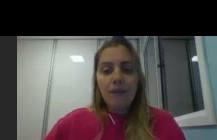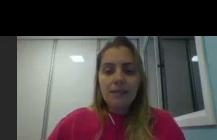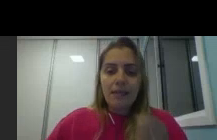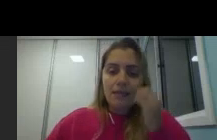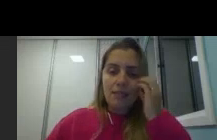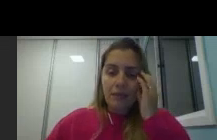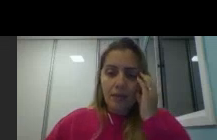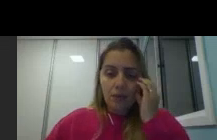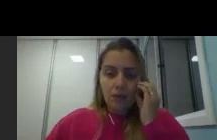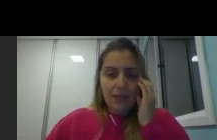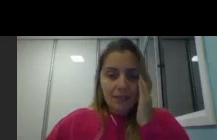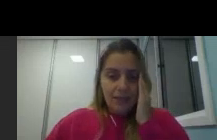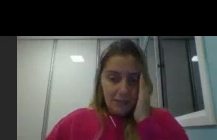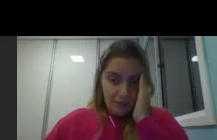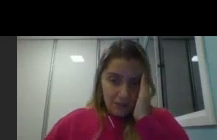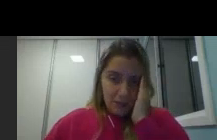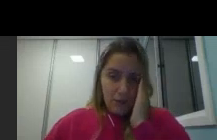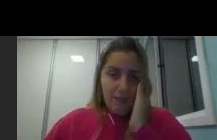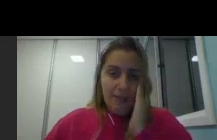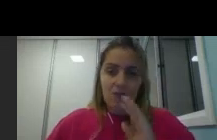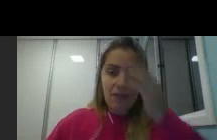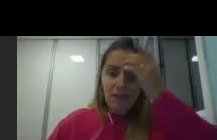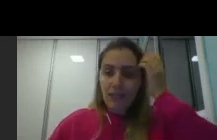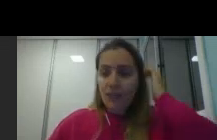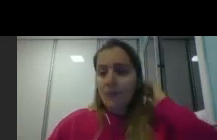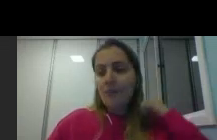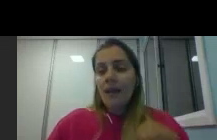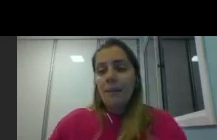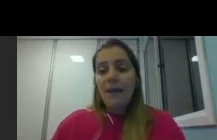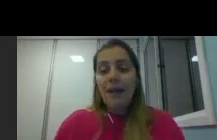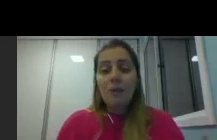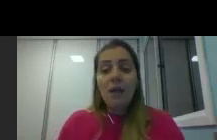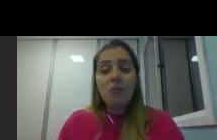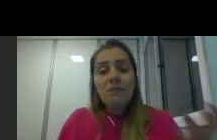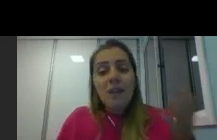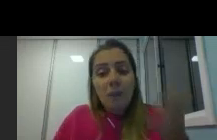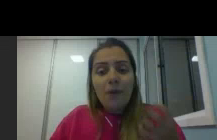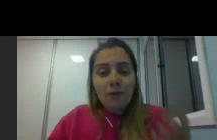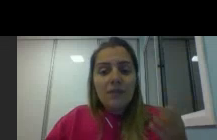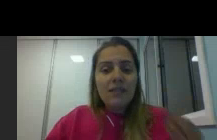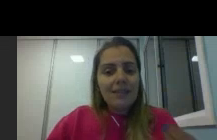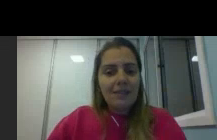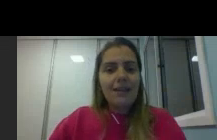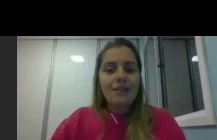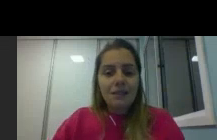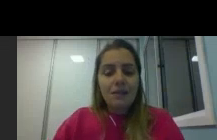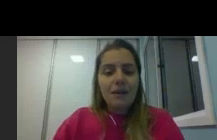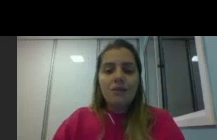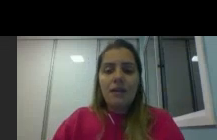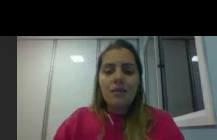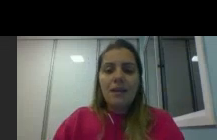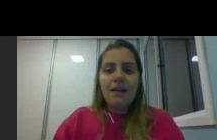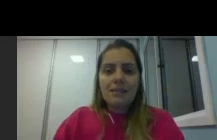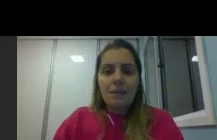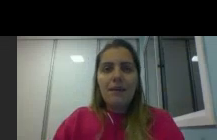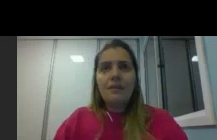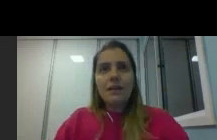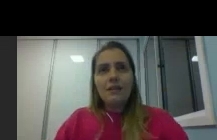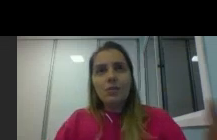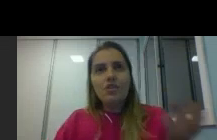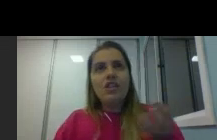eu não tenho essa enzima que atua nessa transformação de melanina, para eu não produzir essa enzima, eu tenho